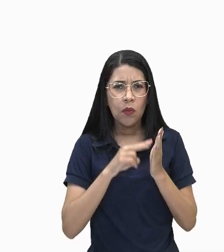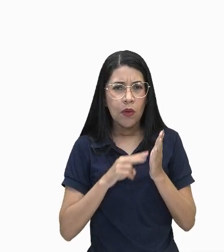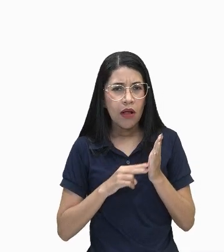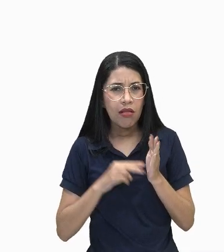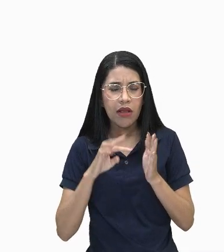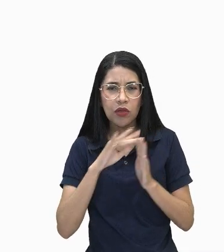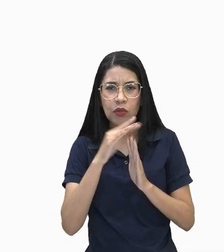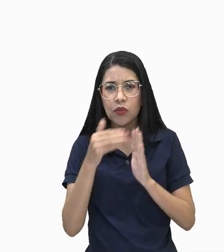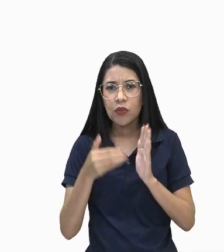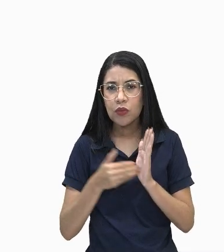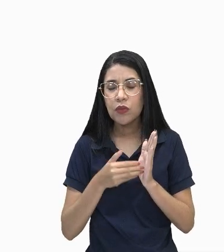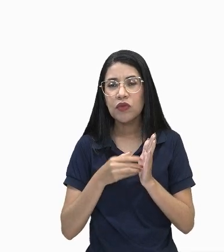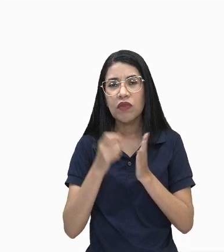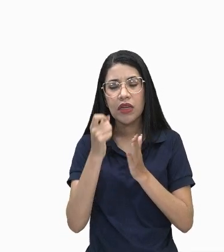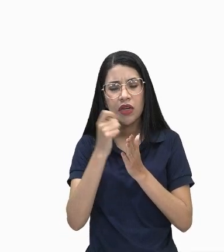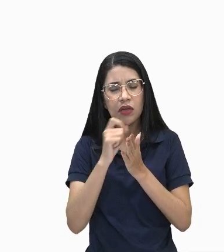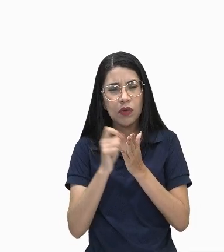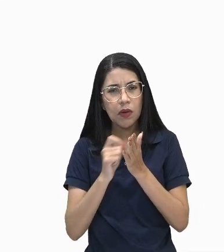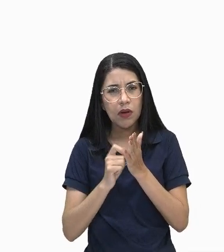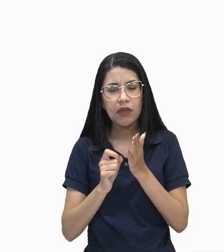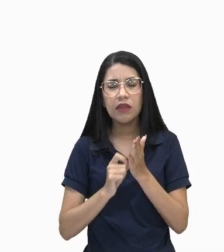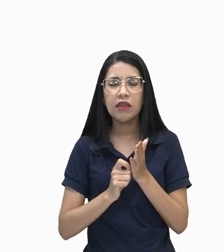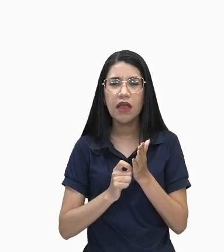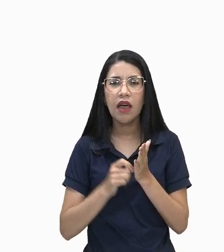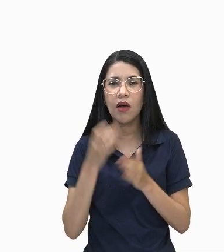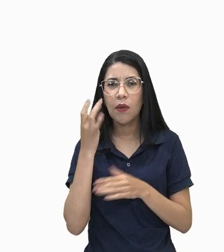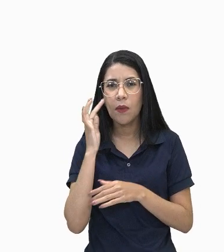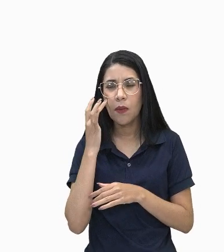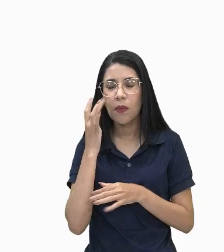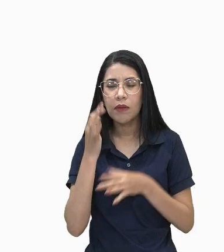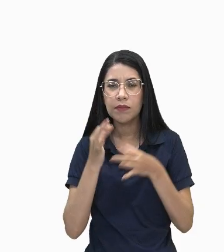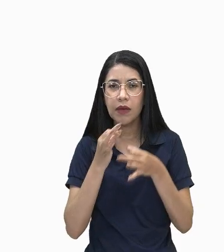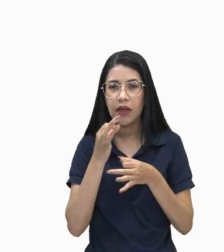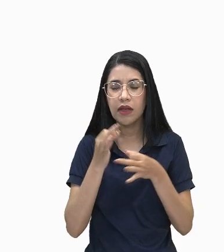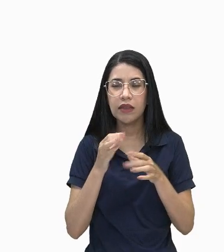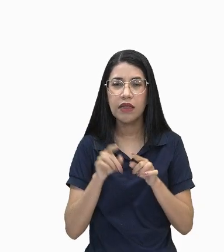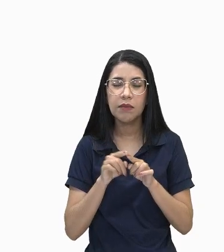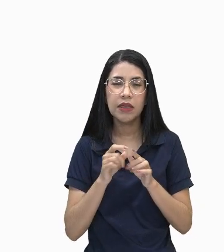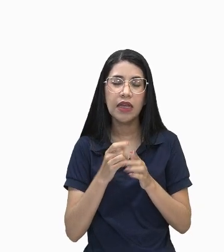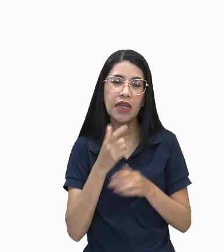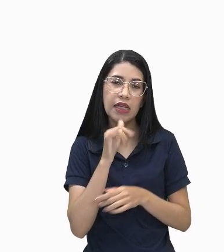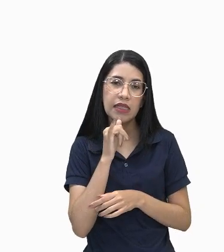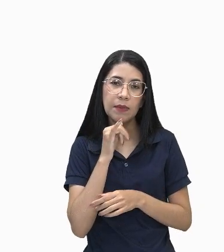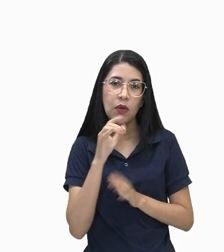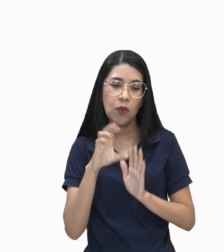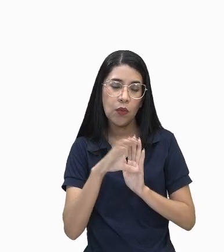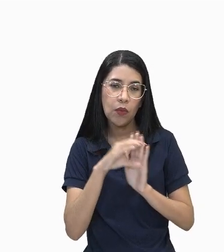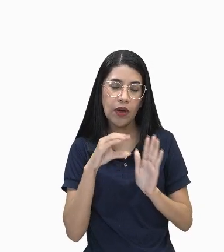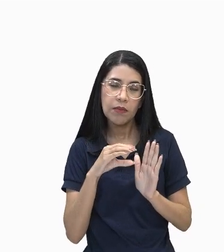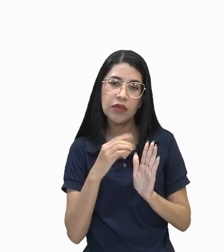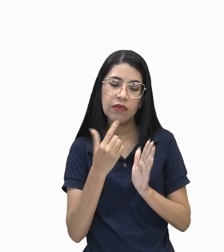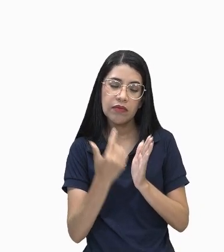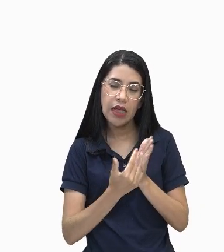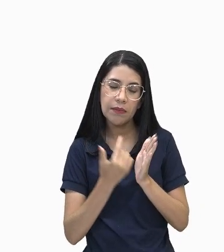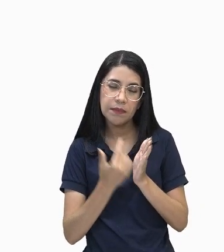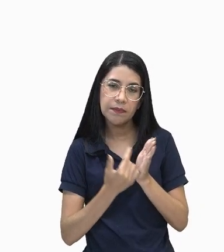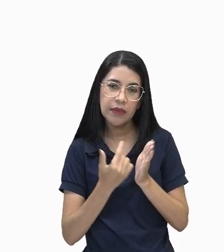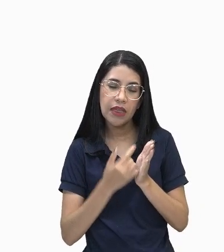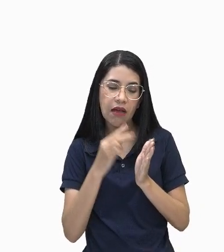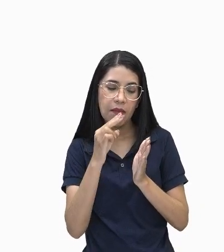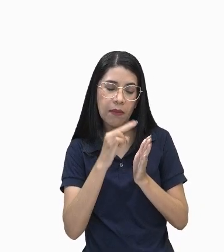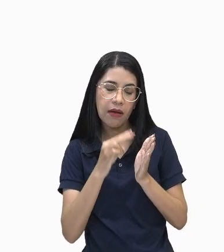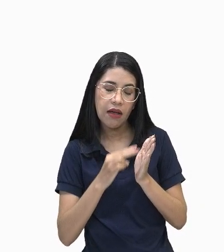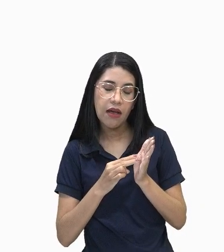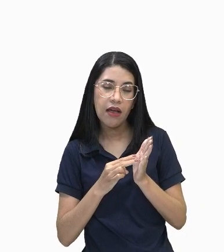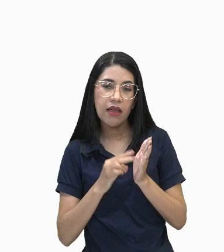e vai anotar impressões, vai lendo um capítulo, por exemplo, e anota as impressões que você teve durante essa leitura.